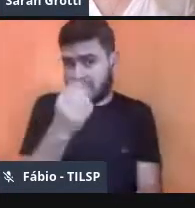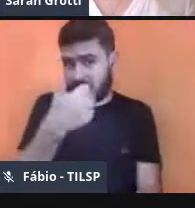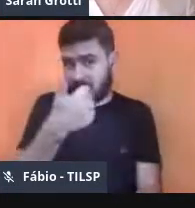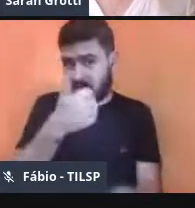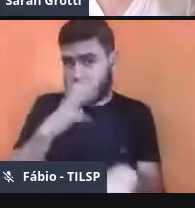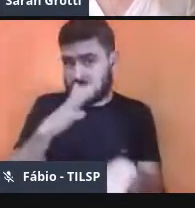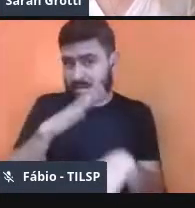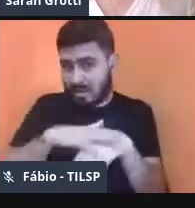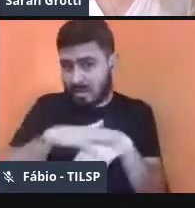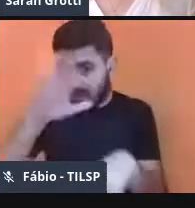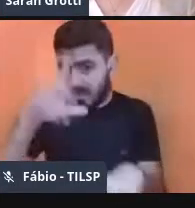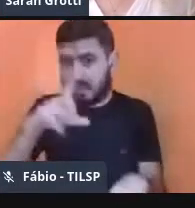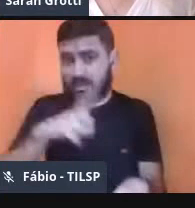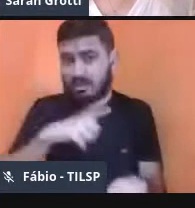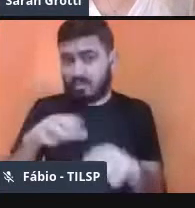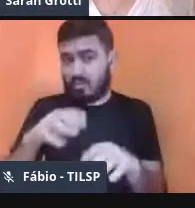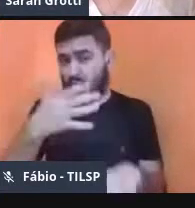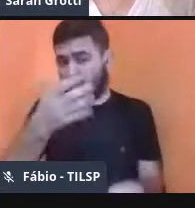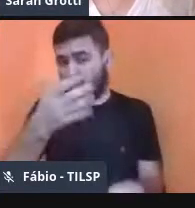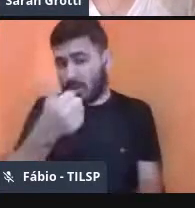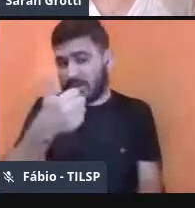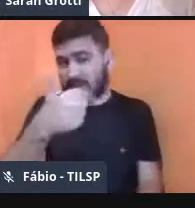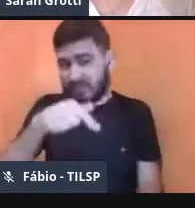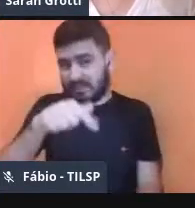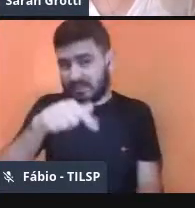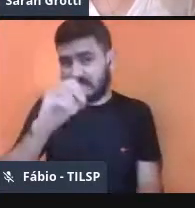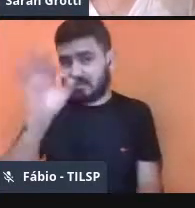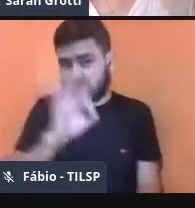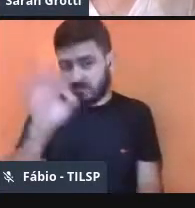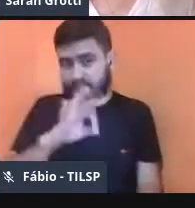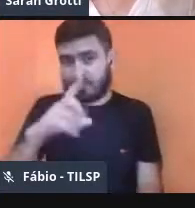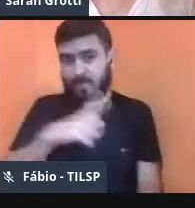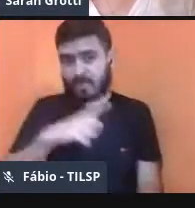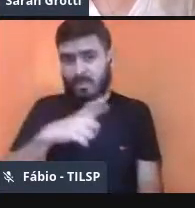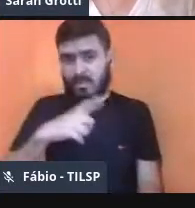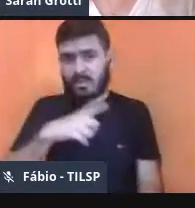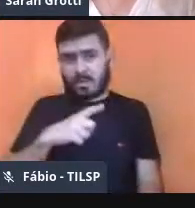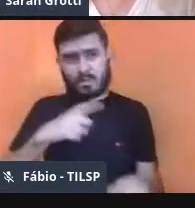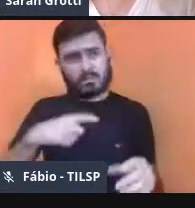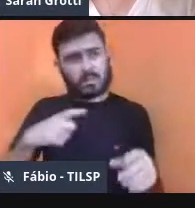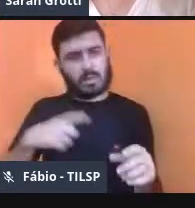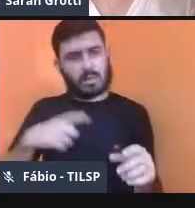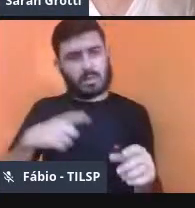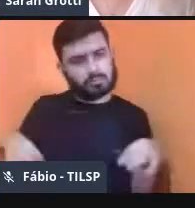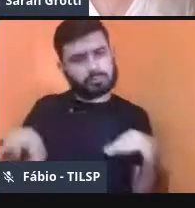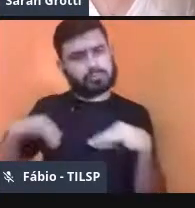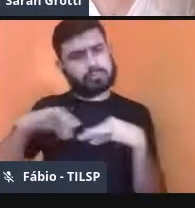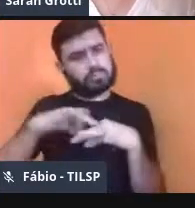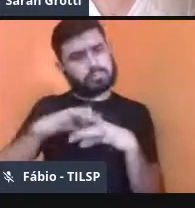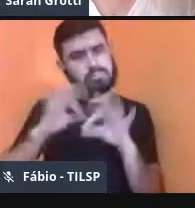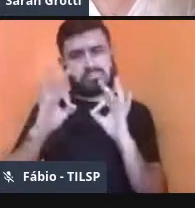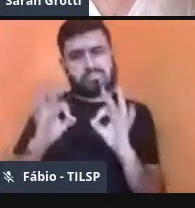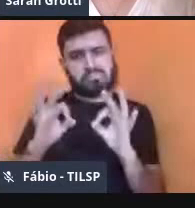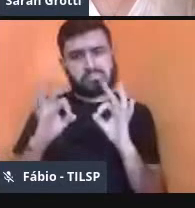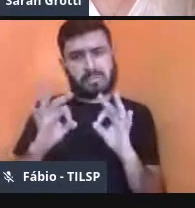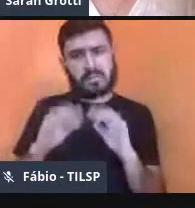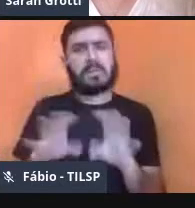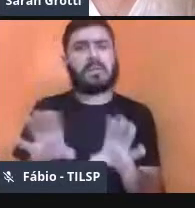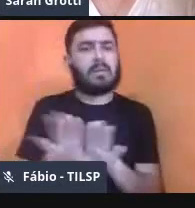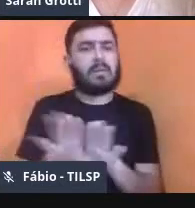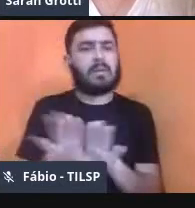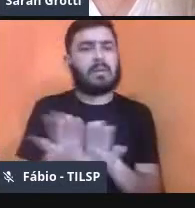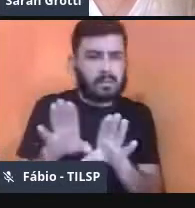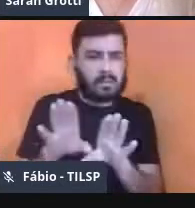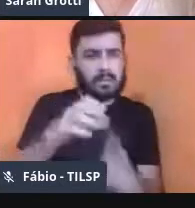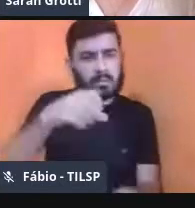quase 70% tinham a circunferência abdominal dentro dos parâmetros normais, 92%